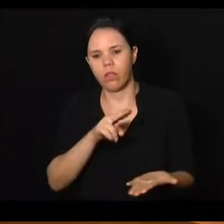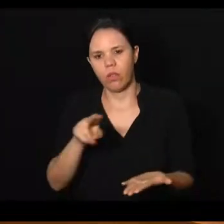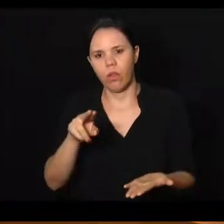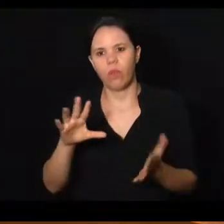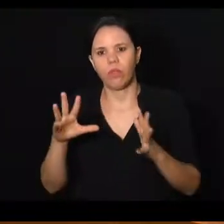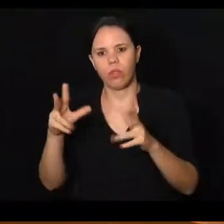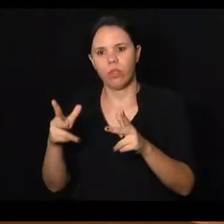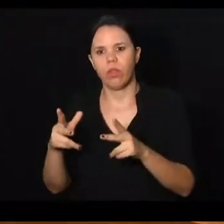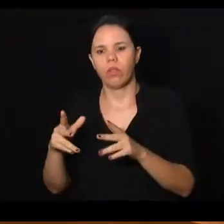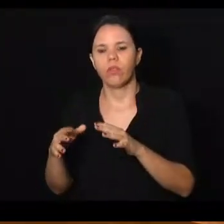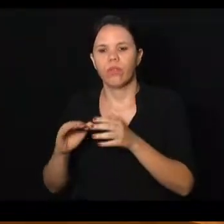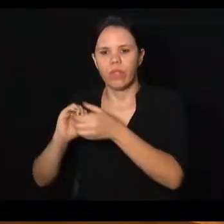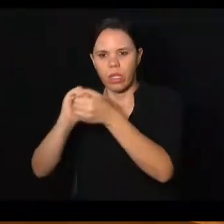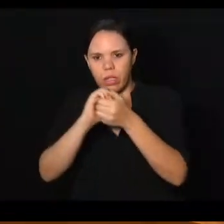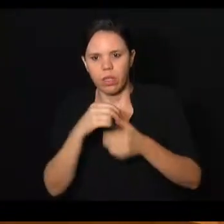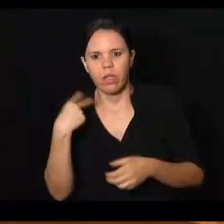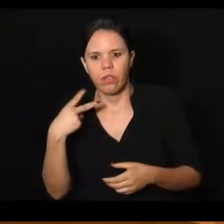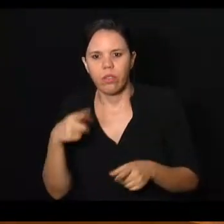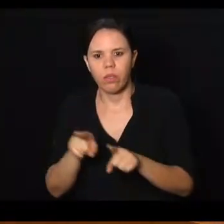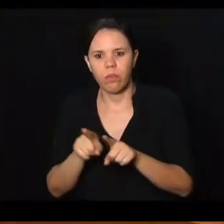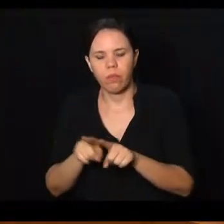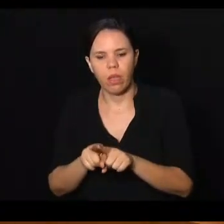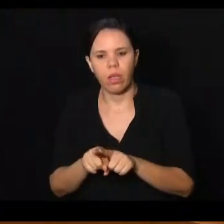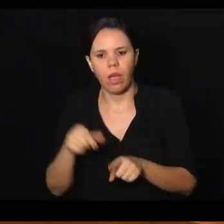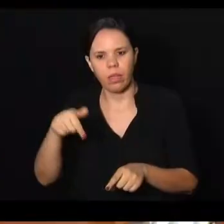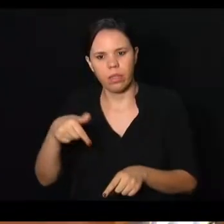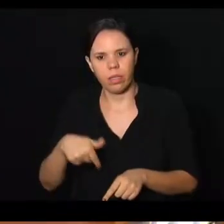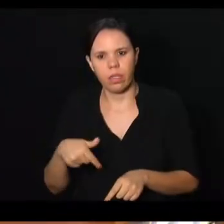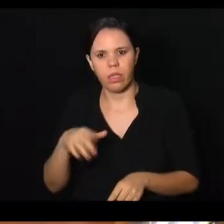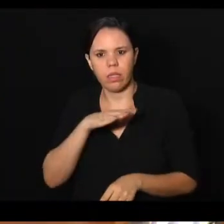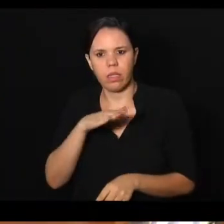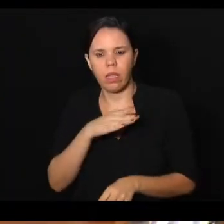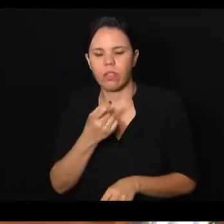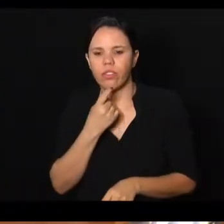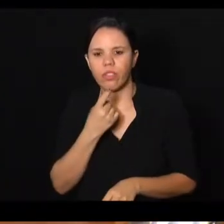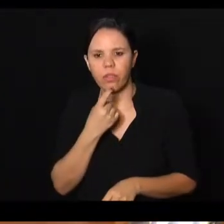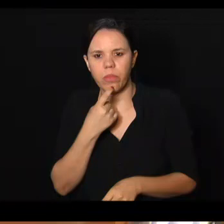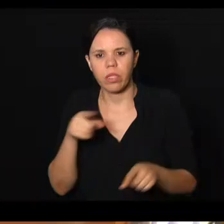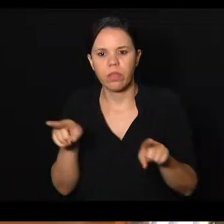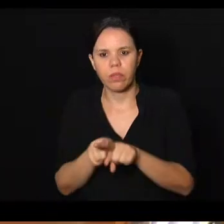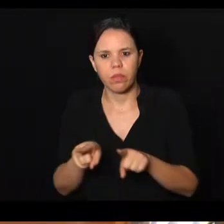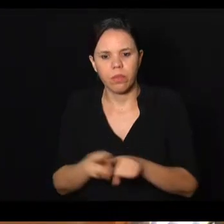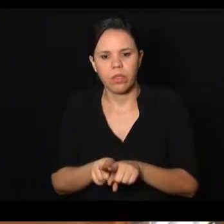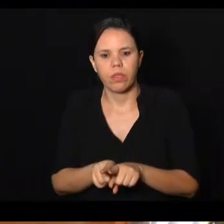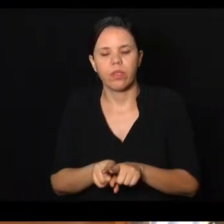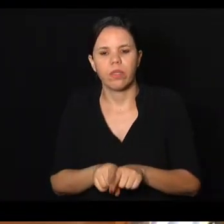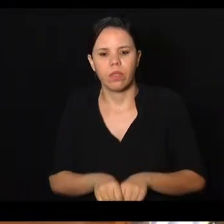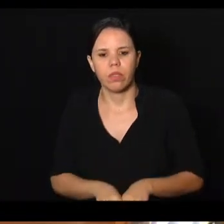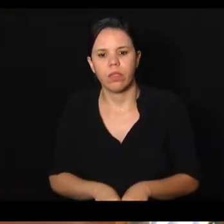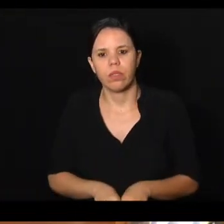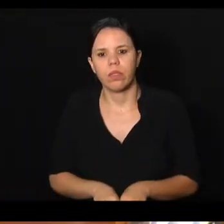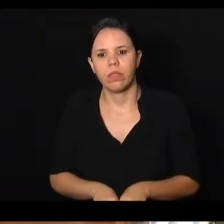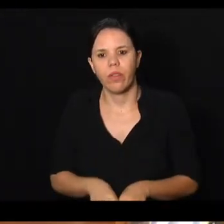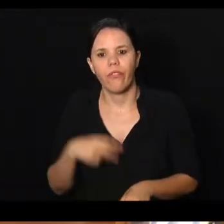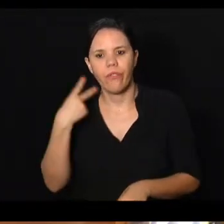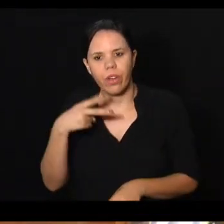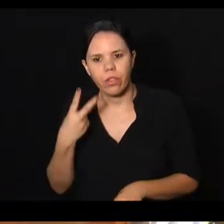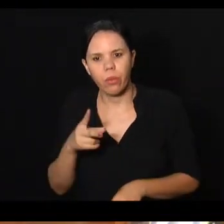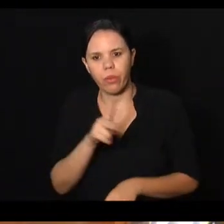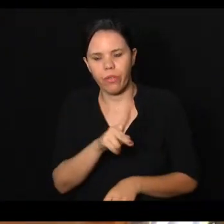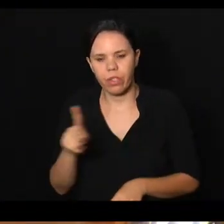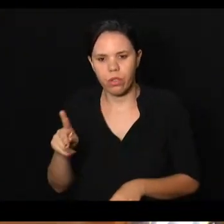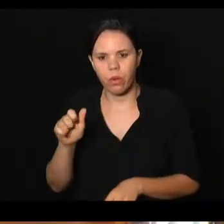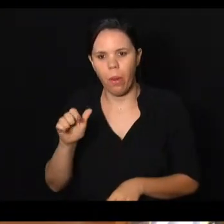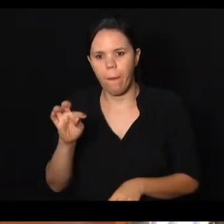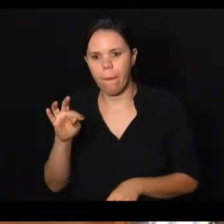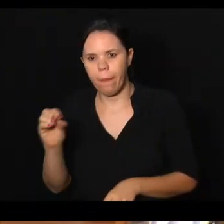todos os demais vereadores da nossa linda cidade de Campinas, também a nosso vereador professor Alberto, que